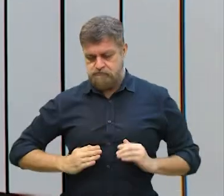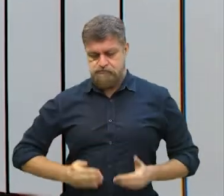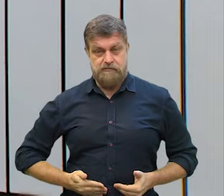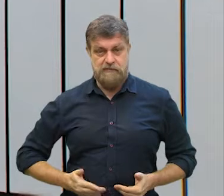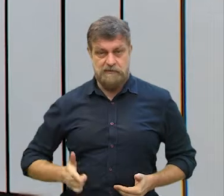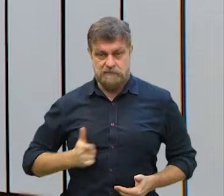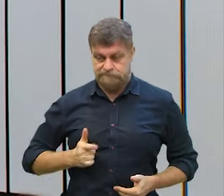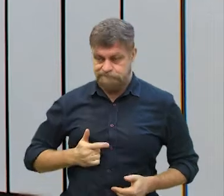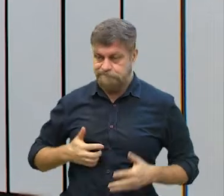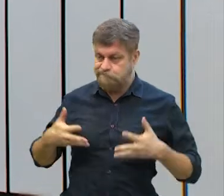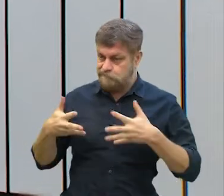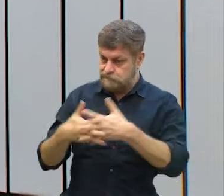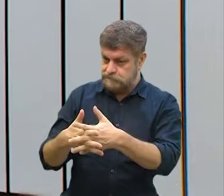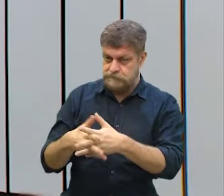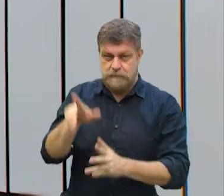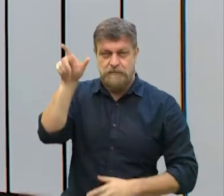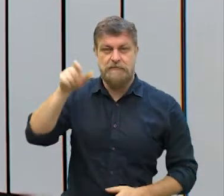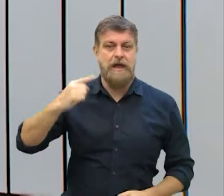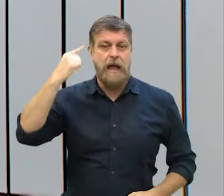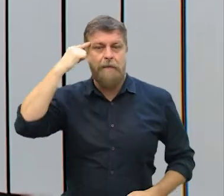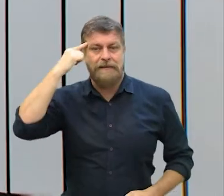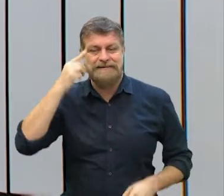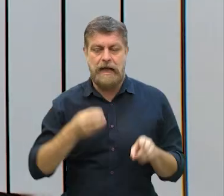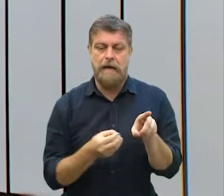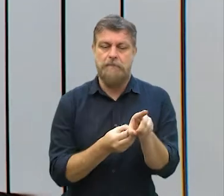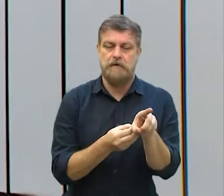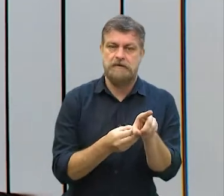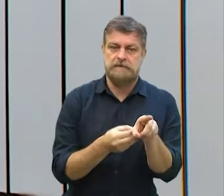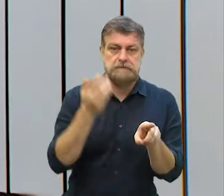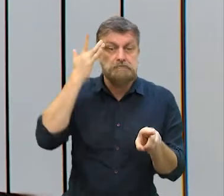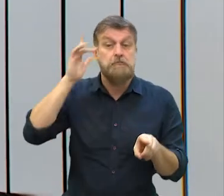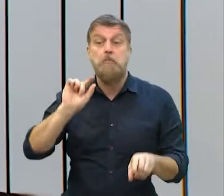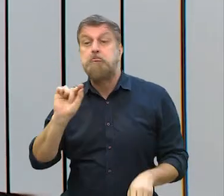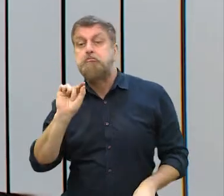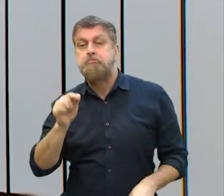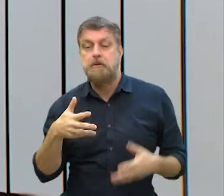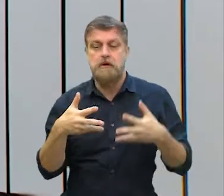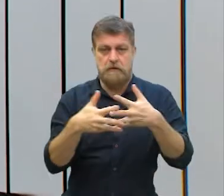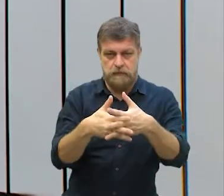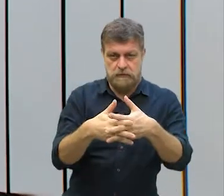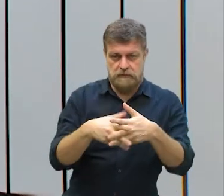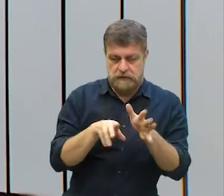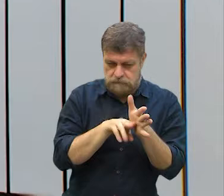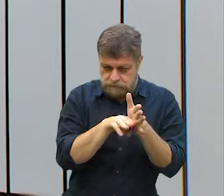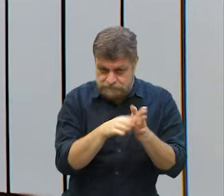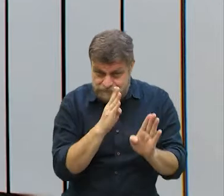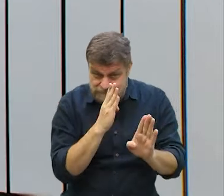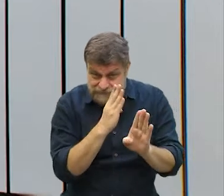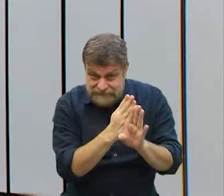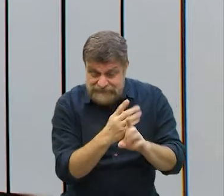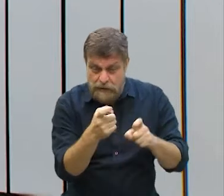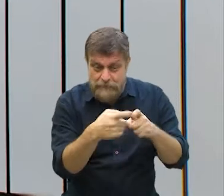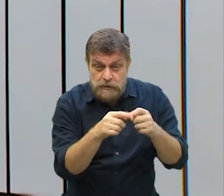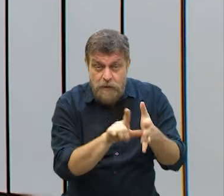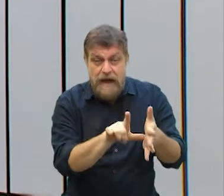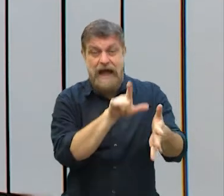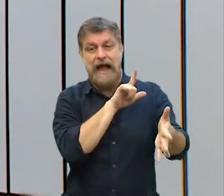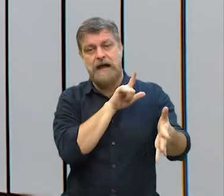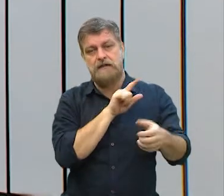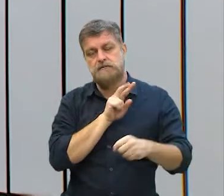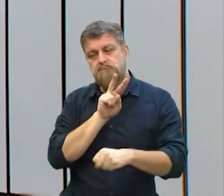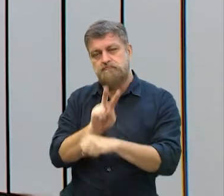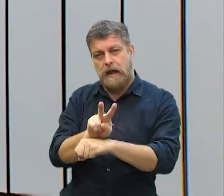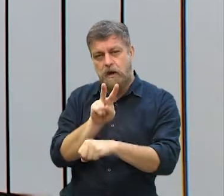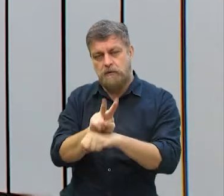e atrapalha. A gente sabe que mexe. Aí a pessoa pensa que é próstata, não sabe que não é, tem coisas que é. Então tem que dar diagnosticar antes para